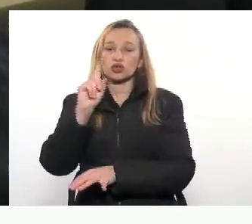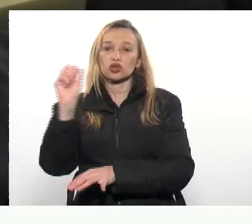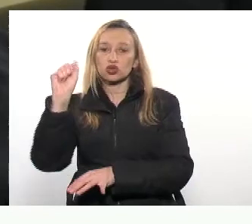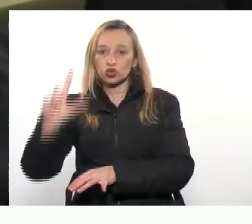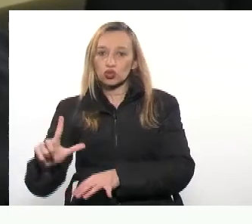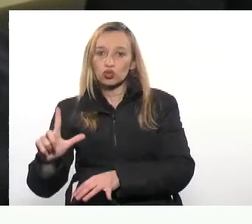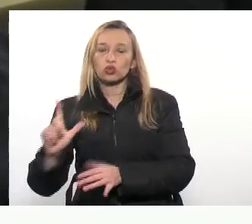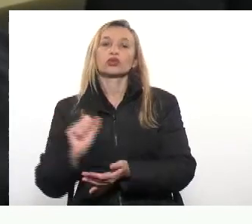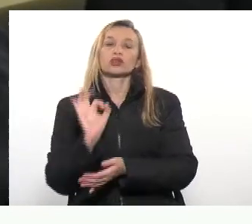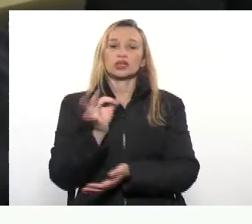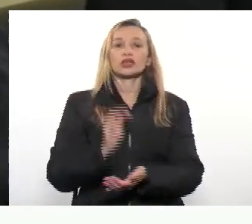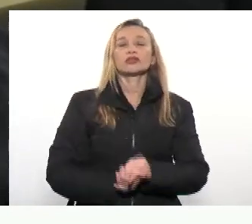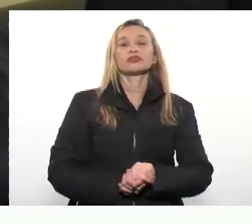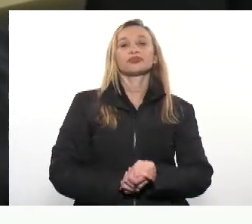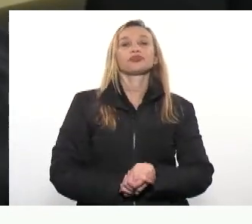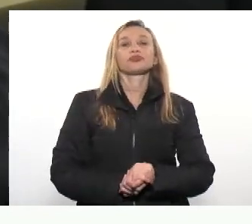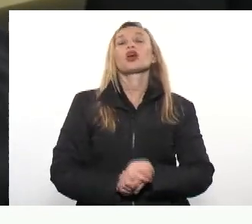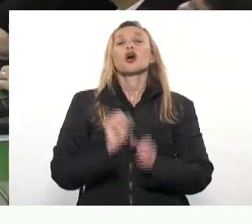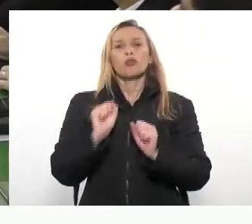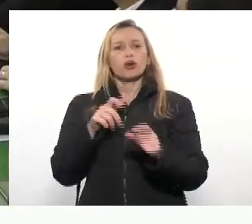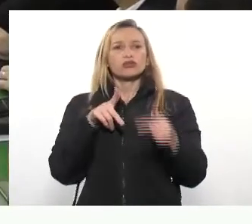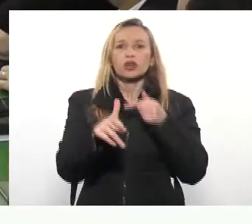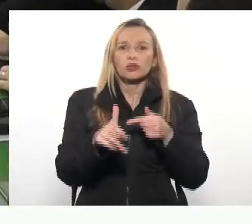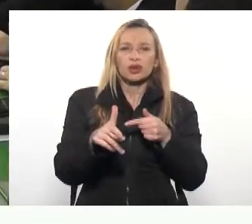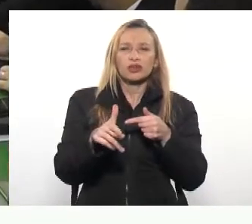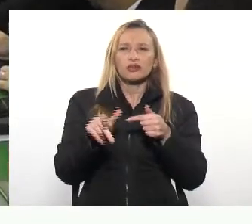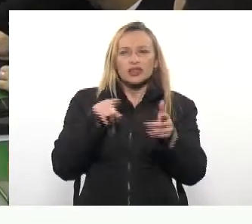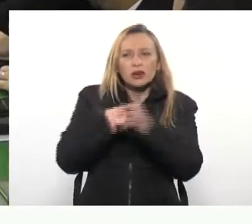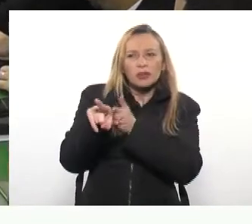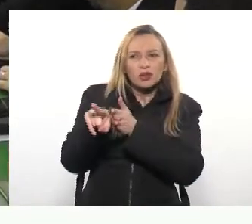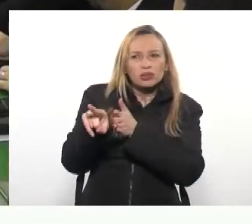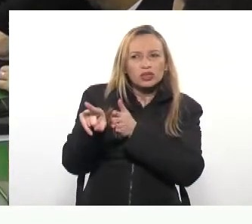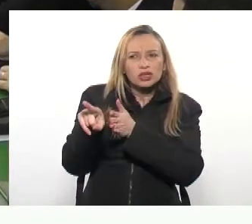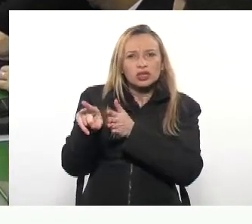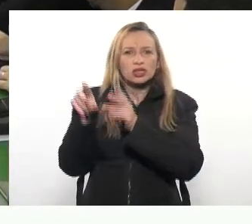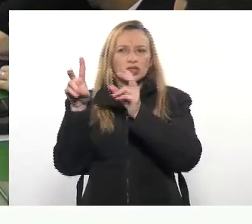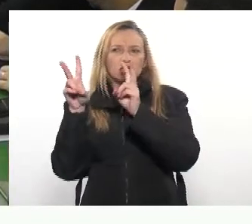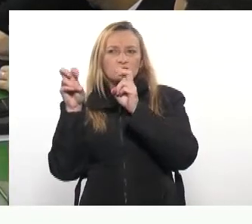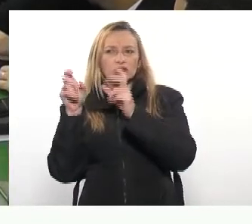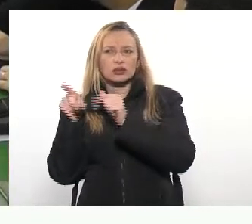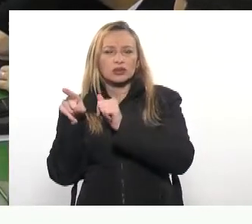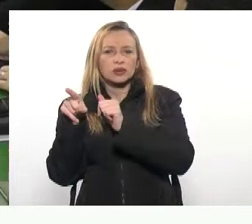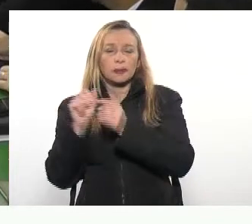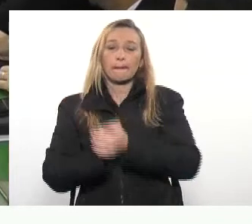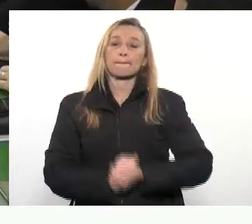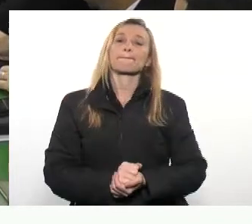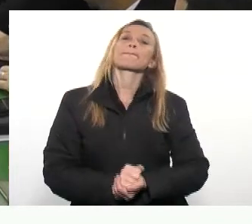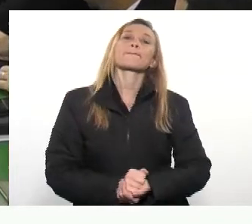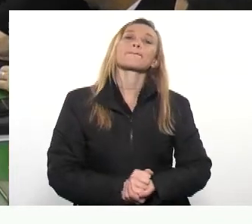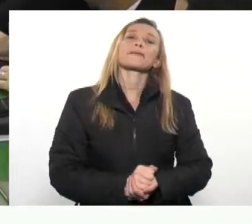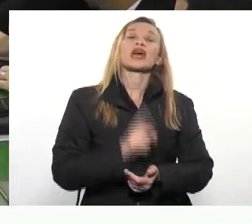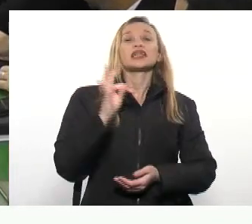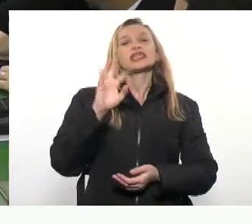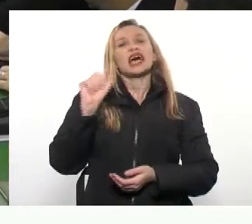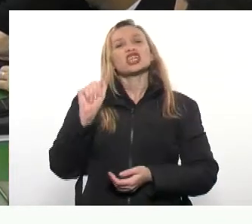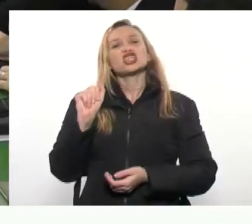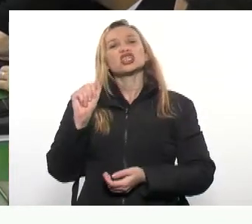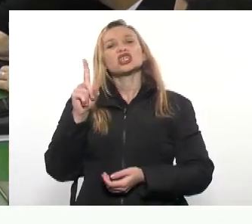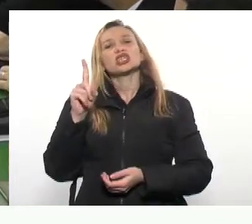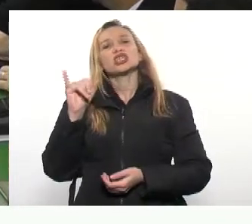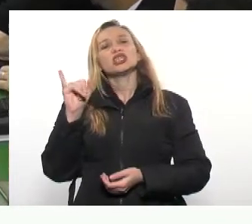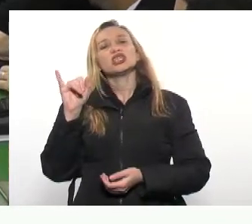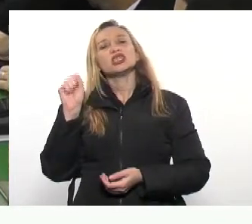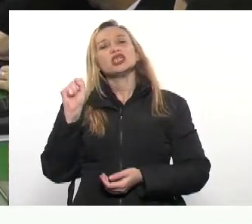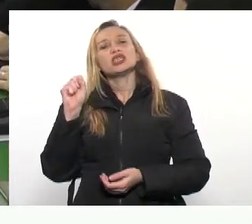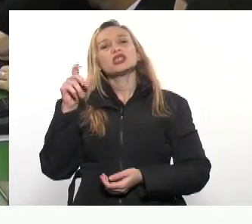redução bastante expressiva. Posso interromper? Só fazer uma pergunta em cima bem desse foco. Taxa de disponibilidade seria o